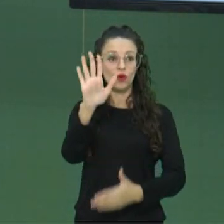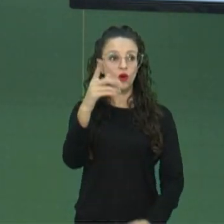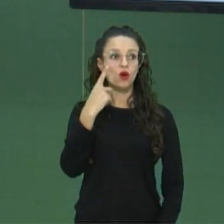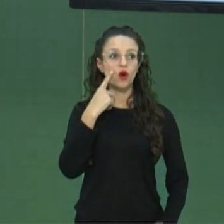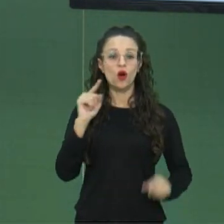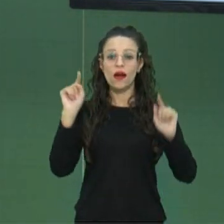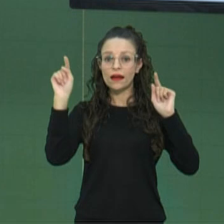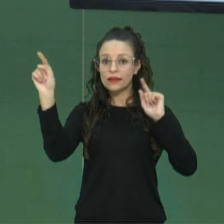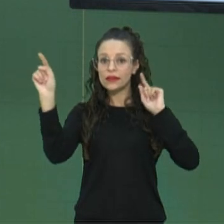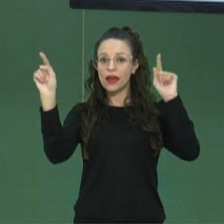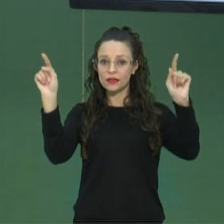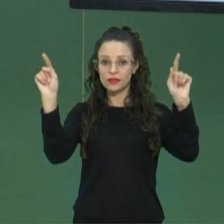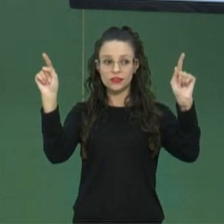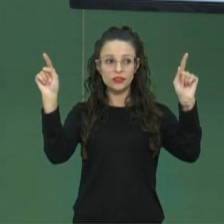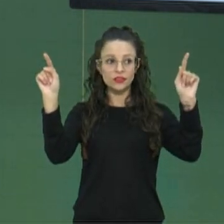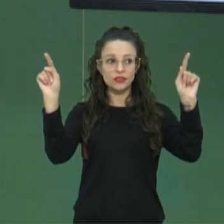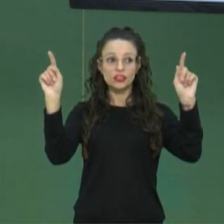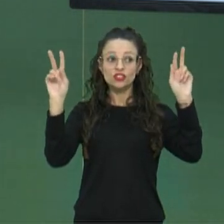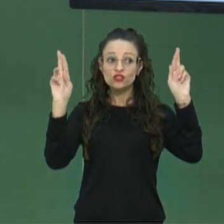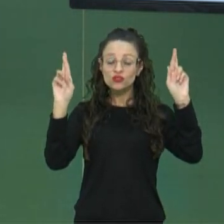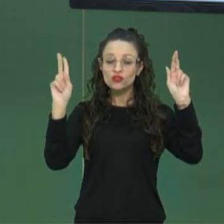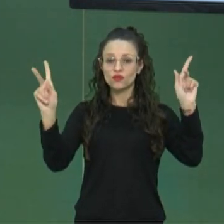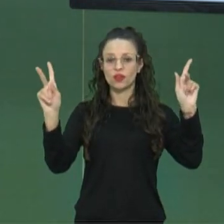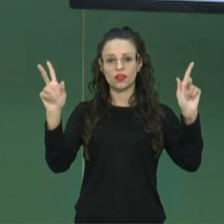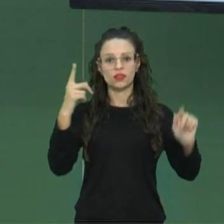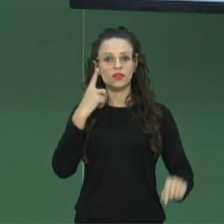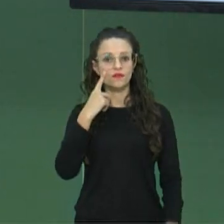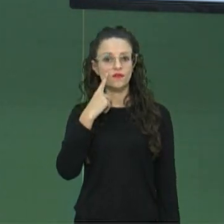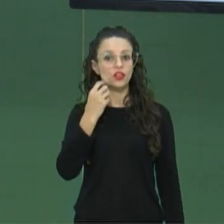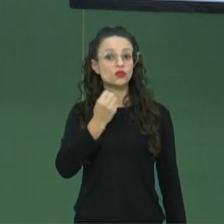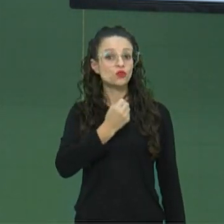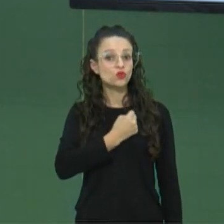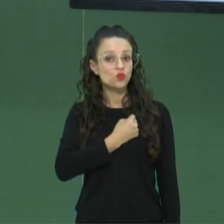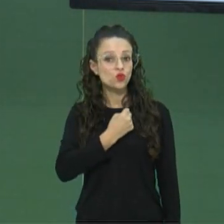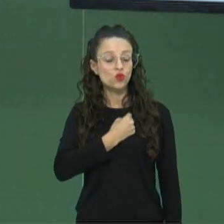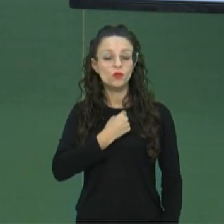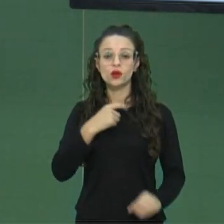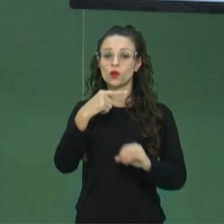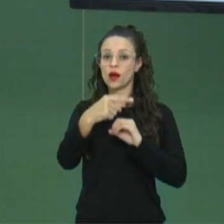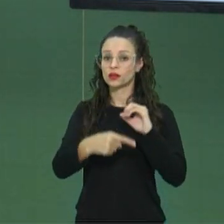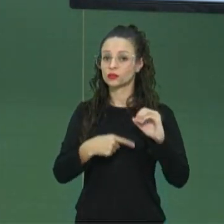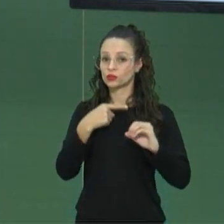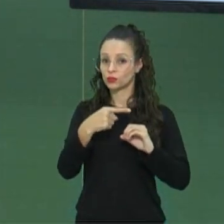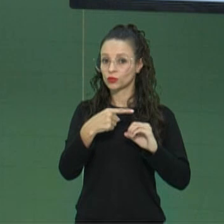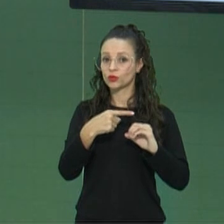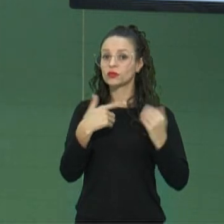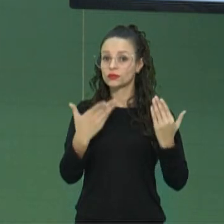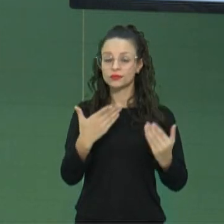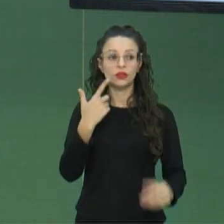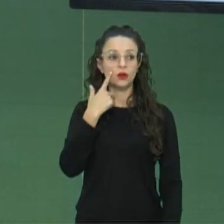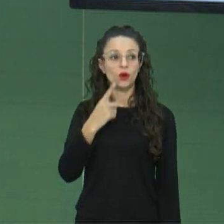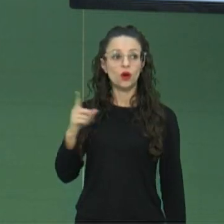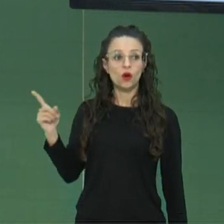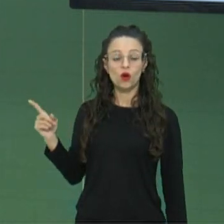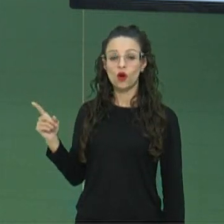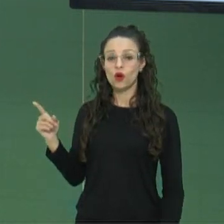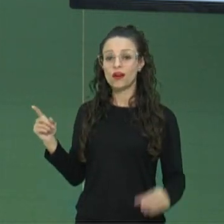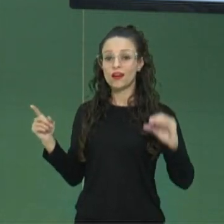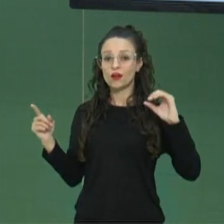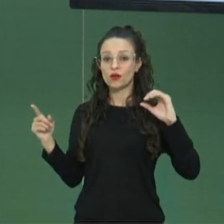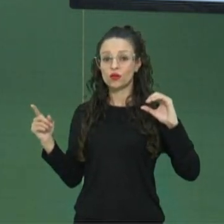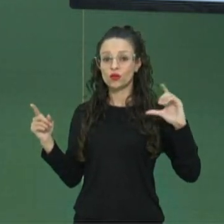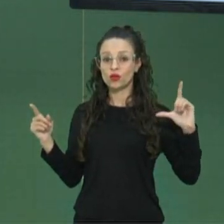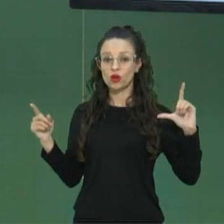esses ligantes, esses lados forem diferentes, a gente vê por números atômicos, tá? E o cloro, galera,